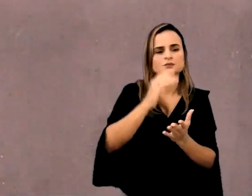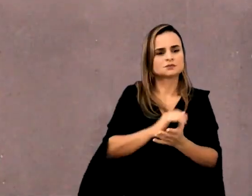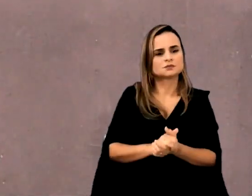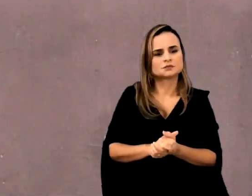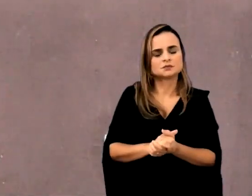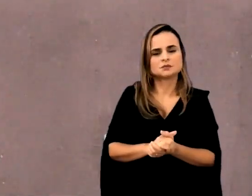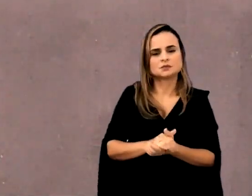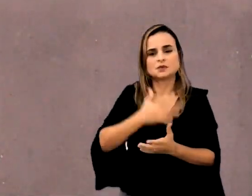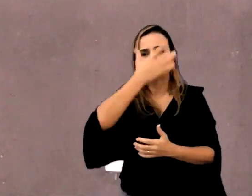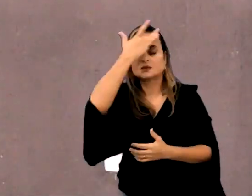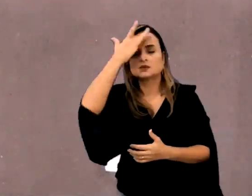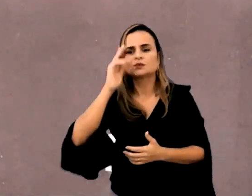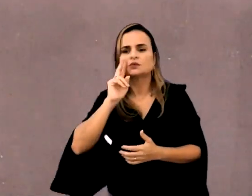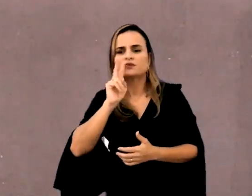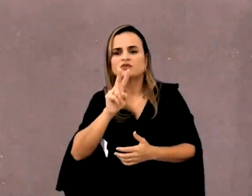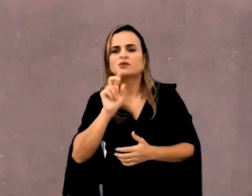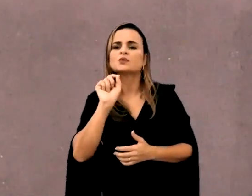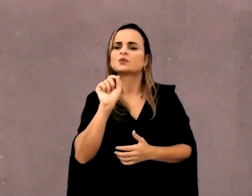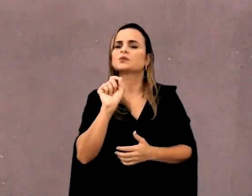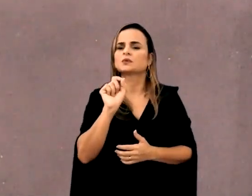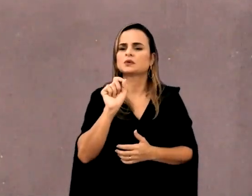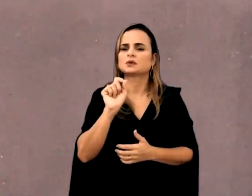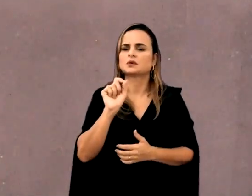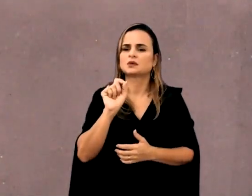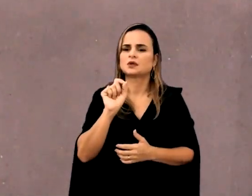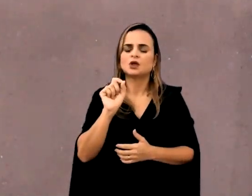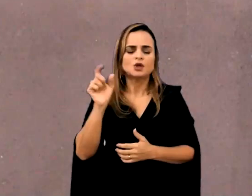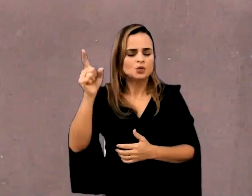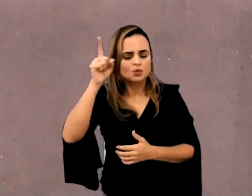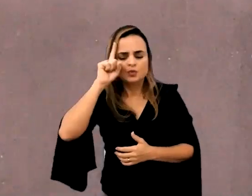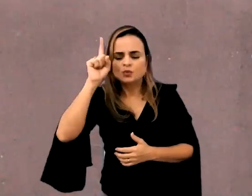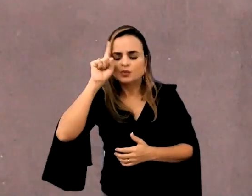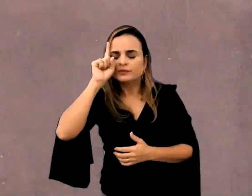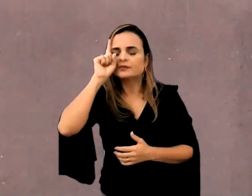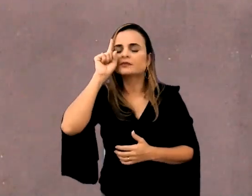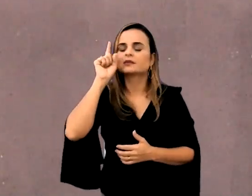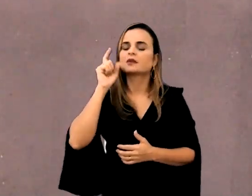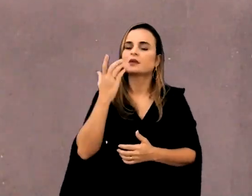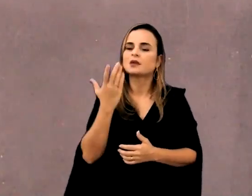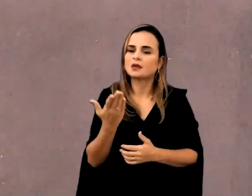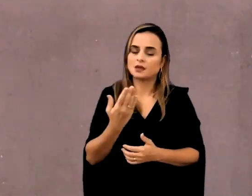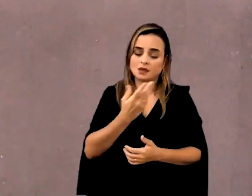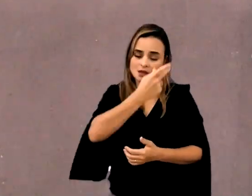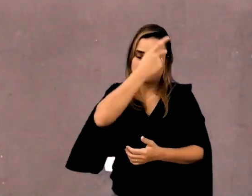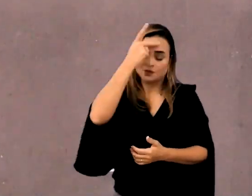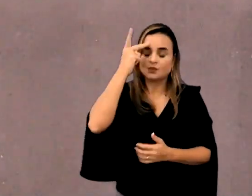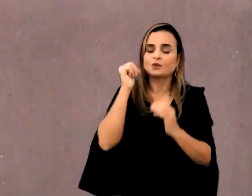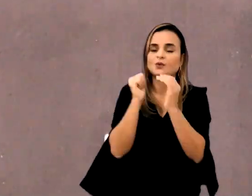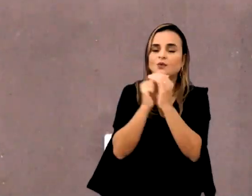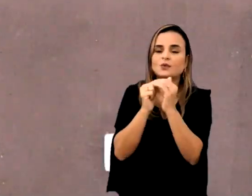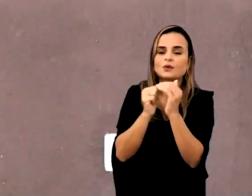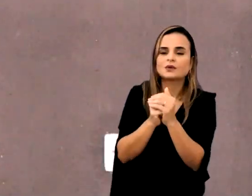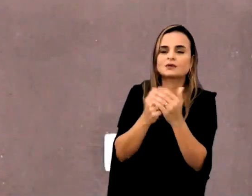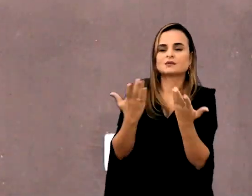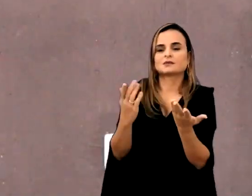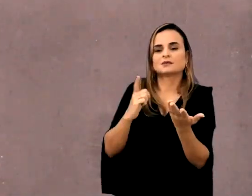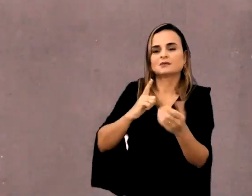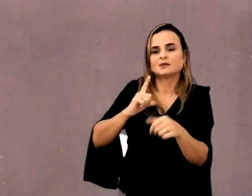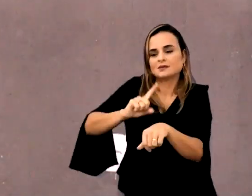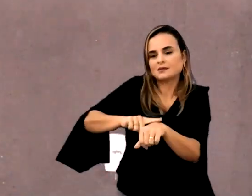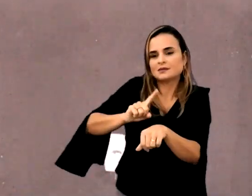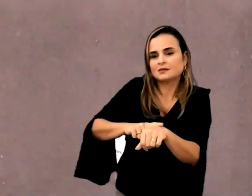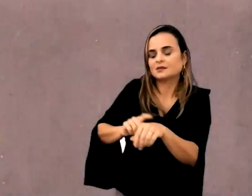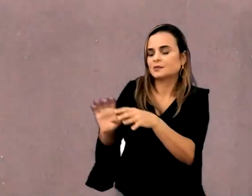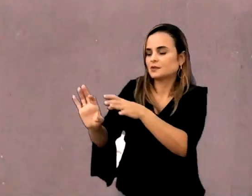eles iniciaram, e era uma vida diária, consagrada ao Senhor, na oração, no partir do pão e